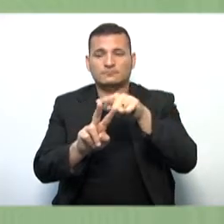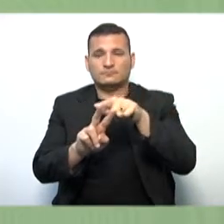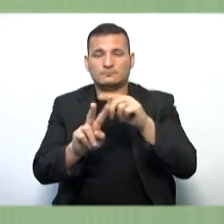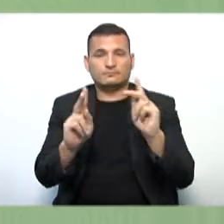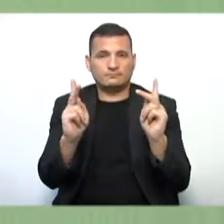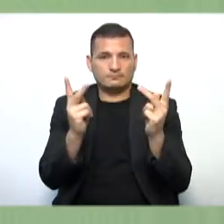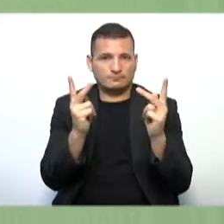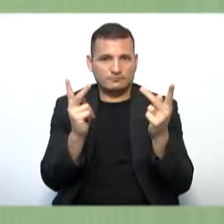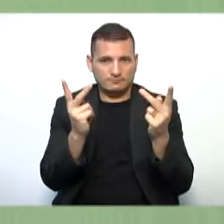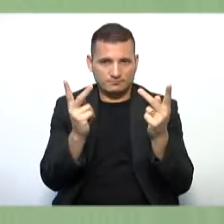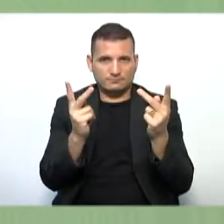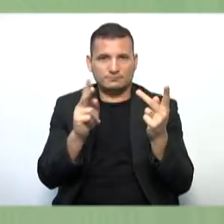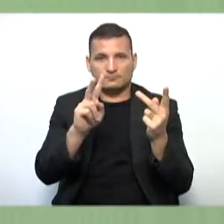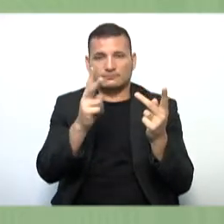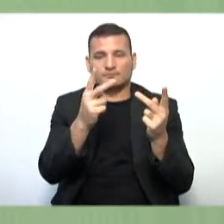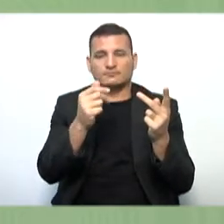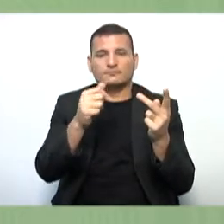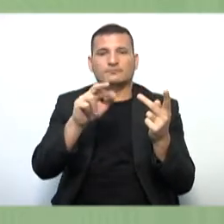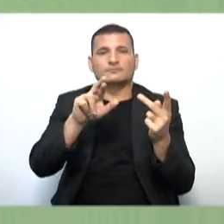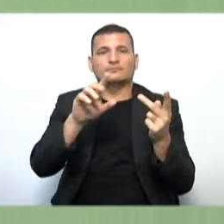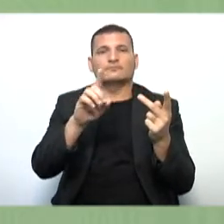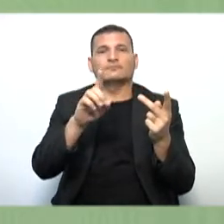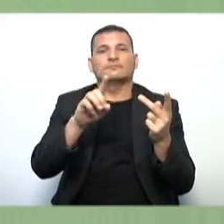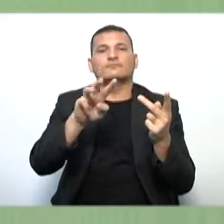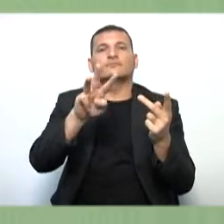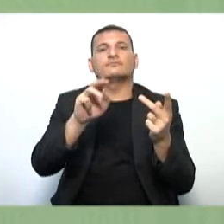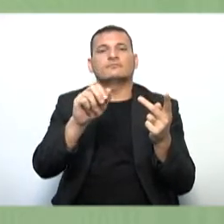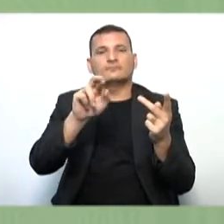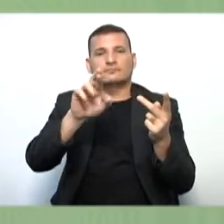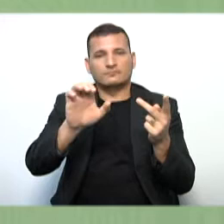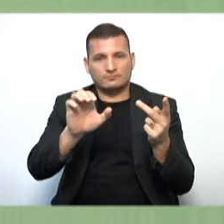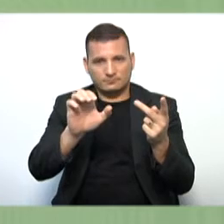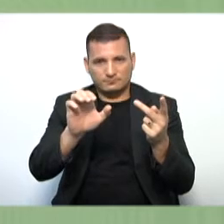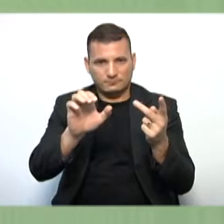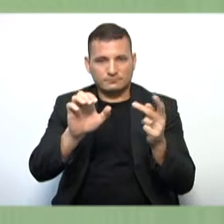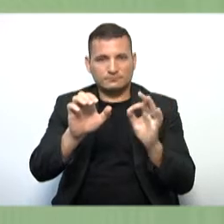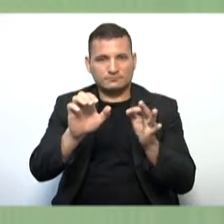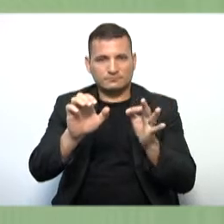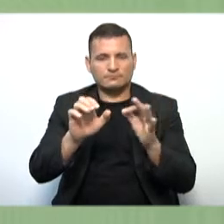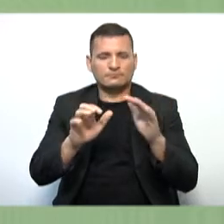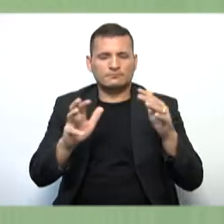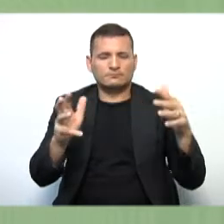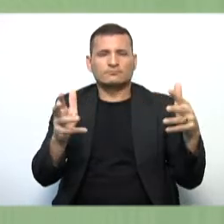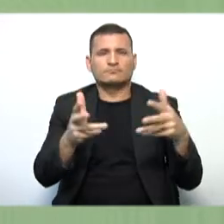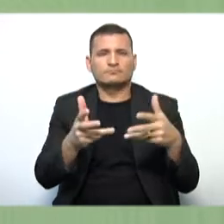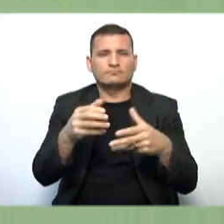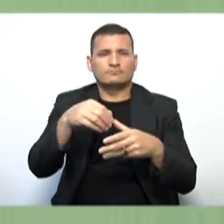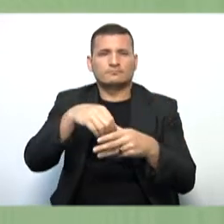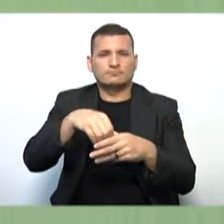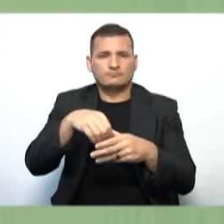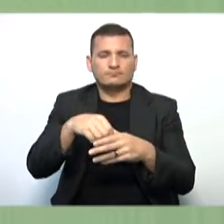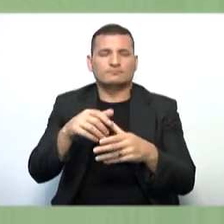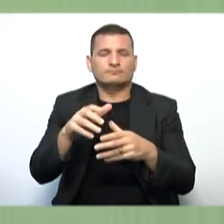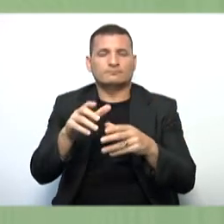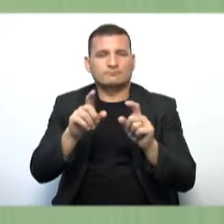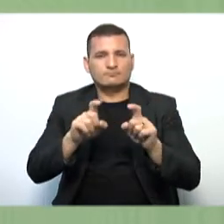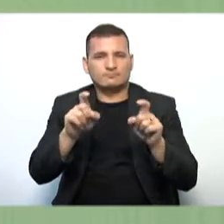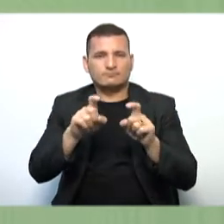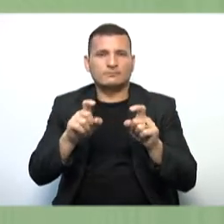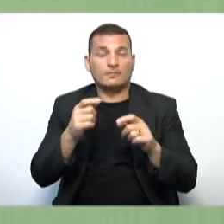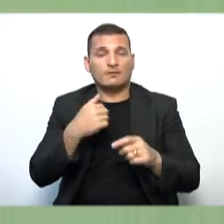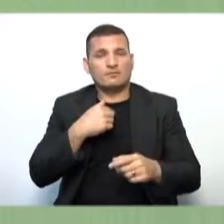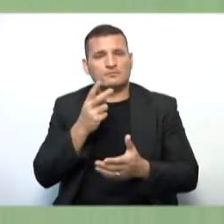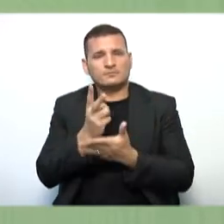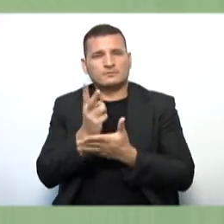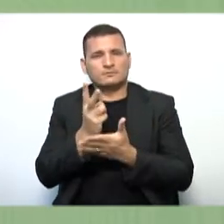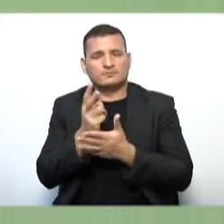né? Ou seja, dos nossos softwares, as nossas peças do computador. Sempre gosto, professora, de mostrar